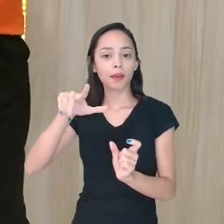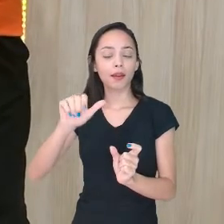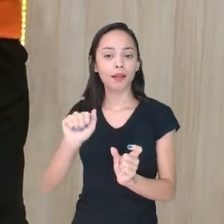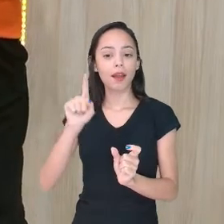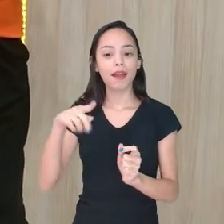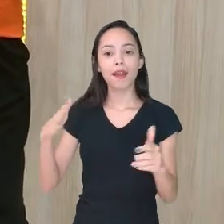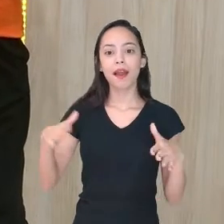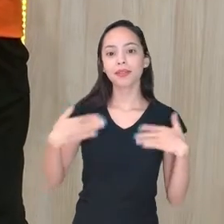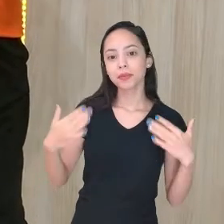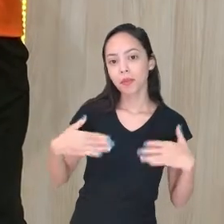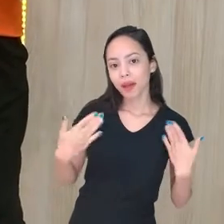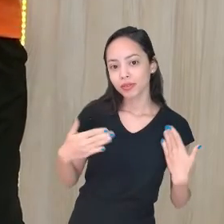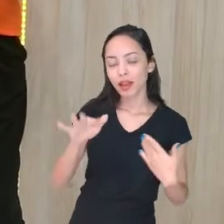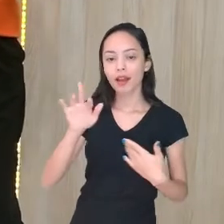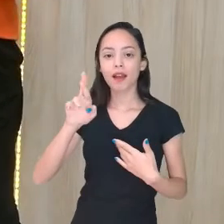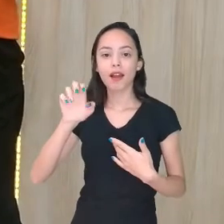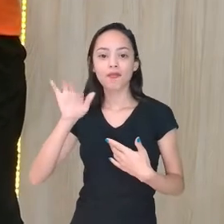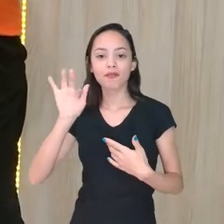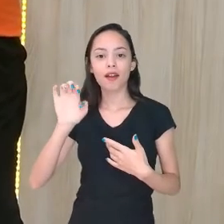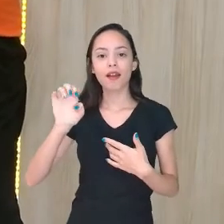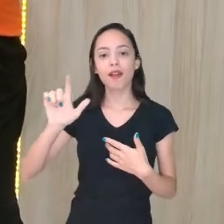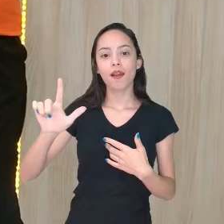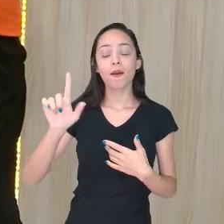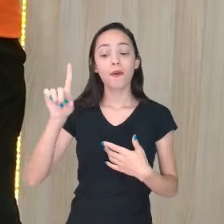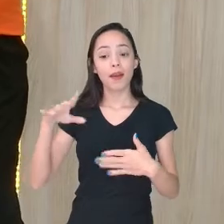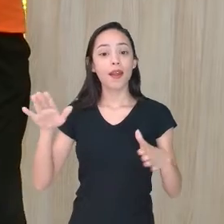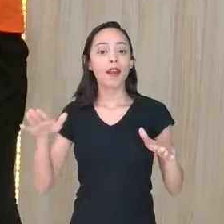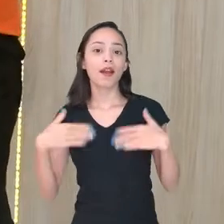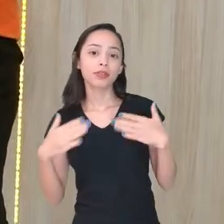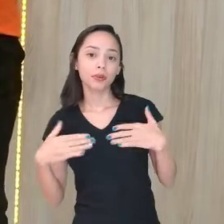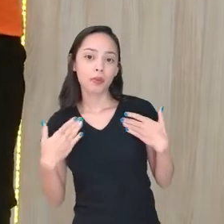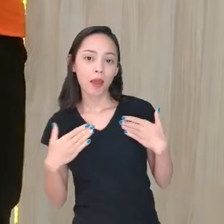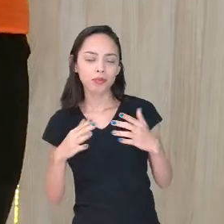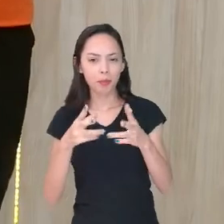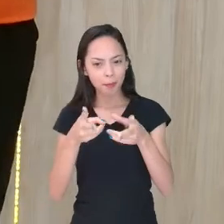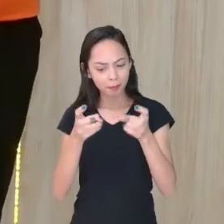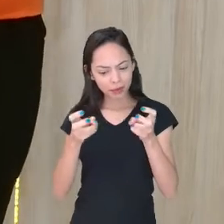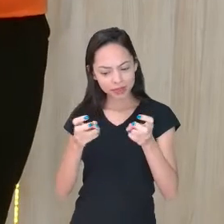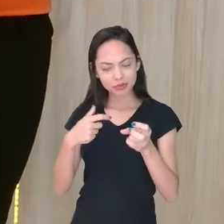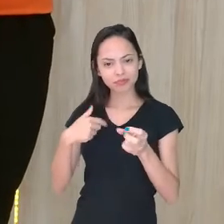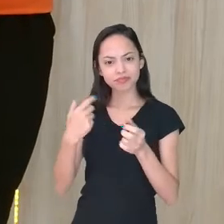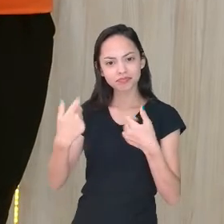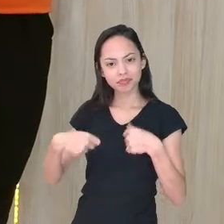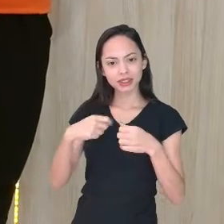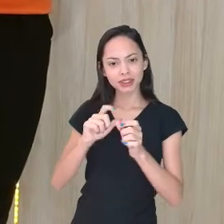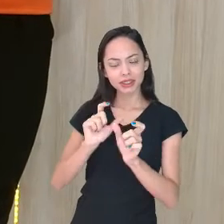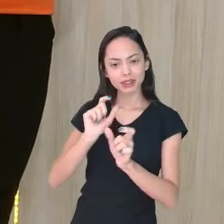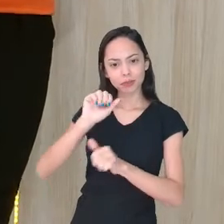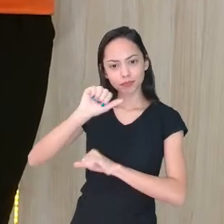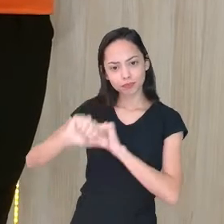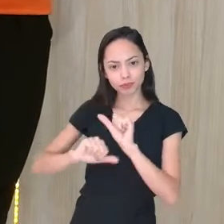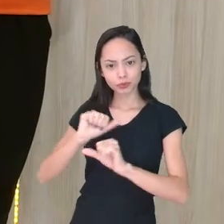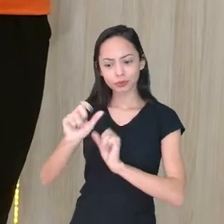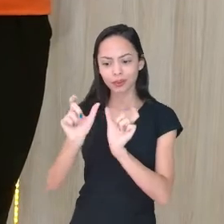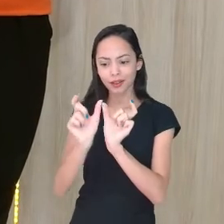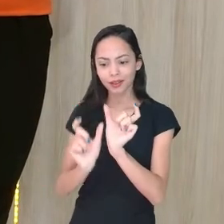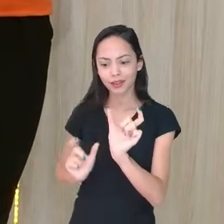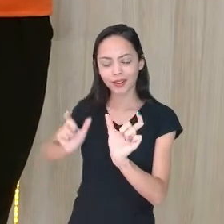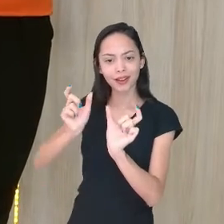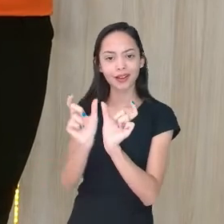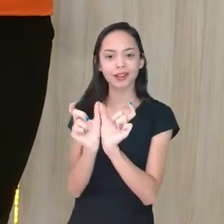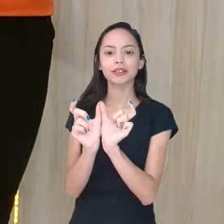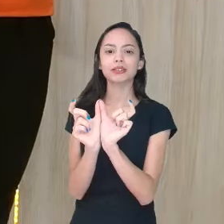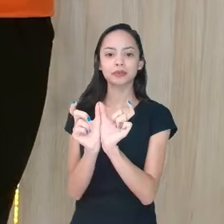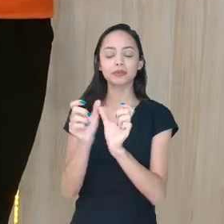é animado. Percebam que eu precisei mudar aqui, ó, o finzinho do adjetivo, da palavrinha que